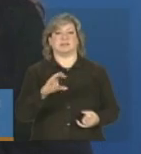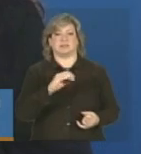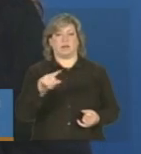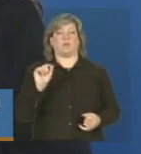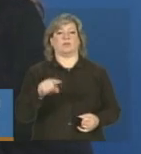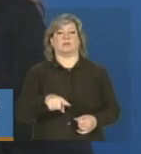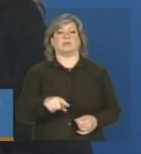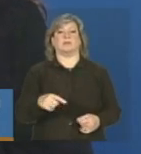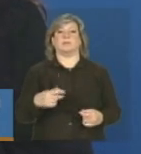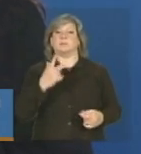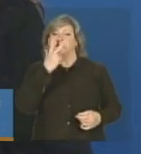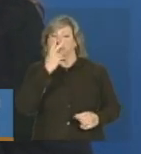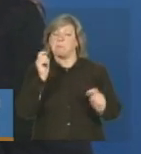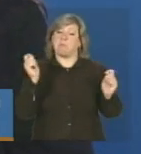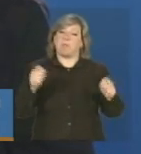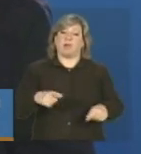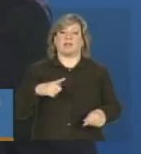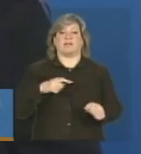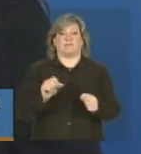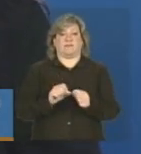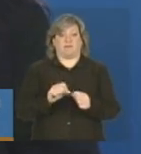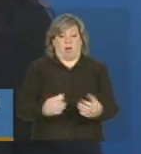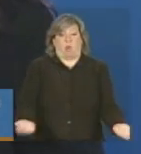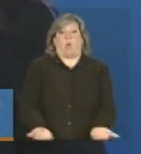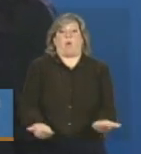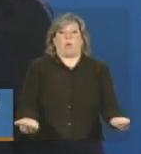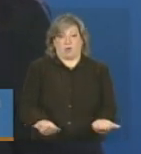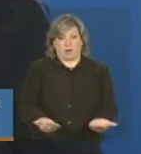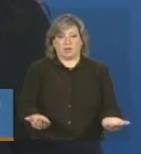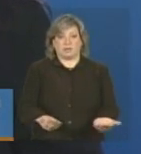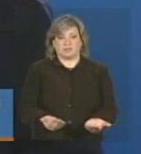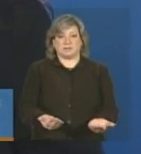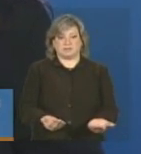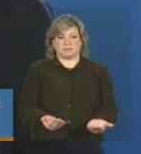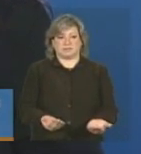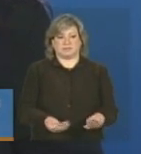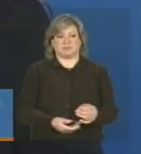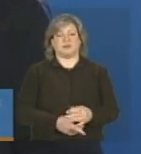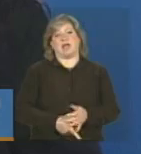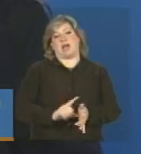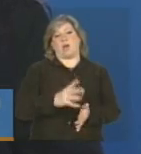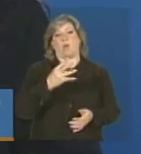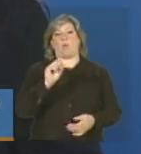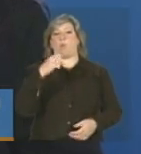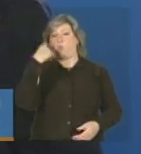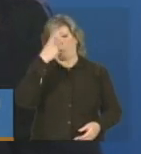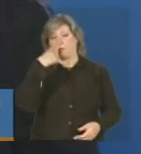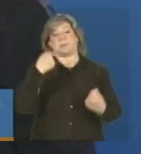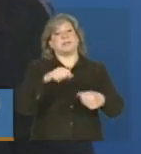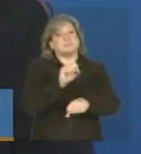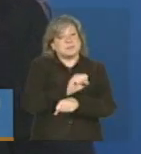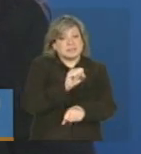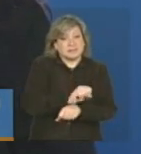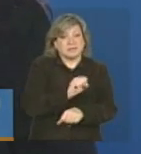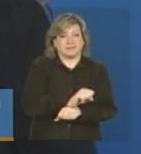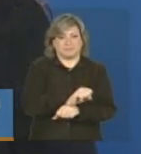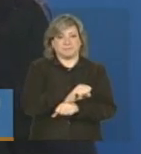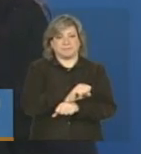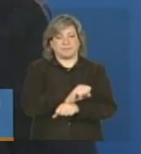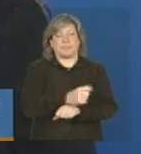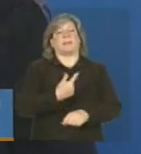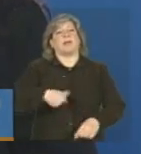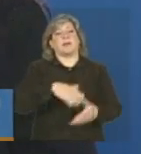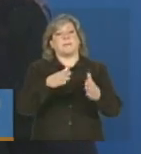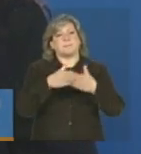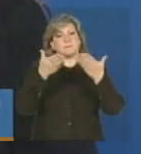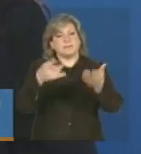sido feita agora. Antes de 48 horas. Antes de 48 horas. Então, a gente